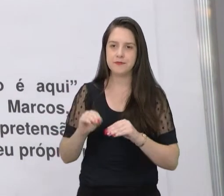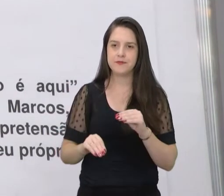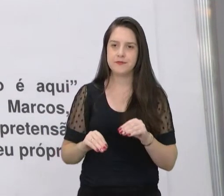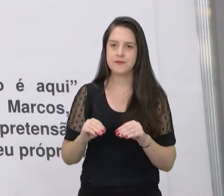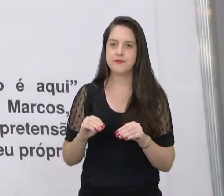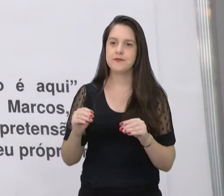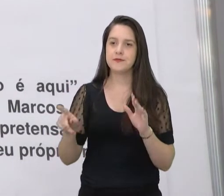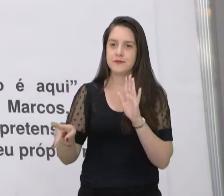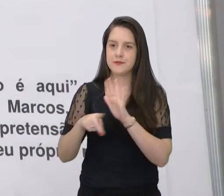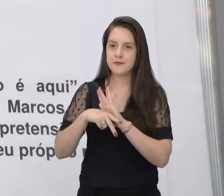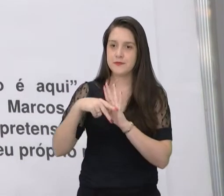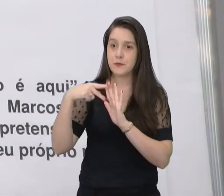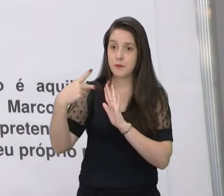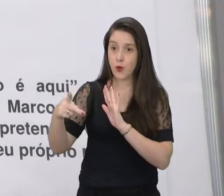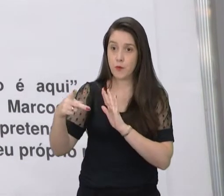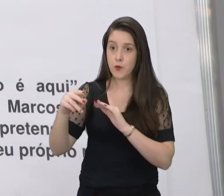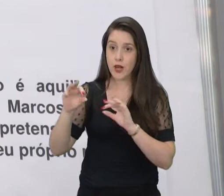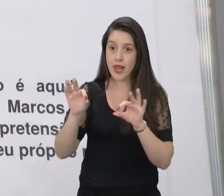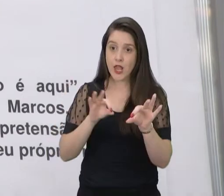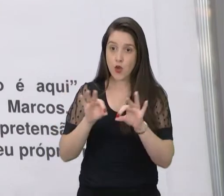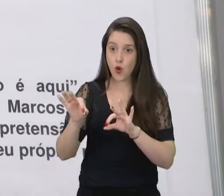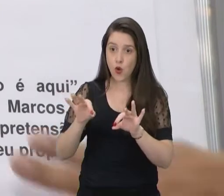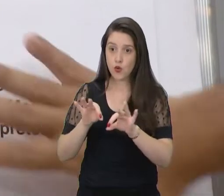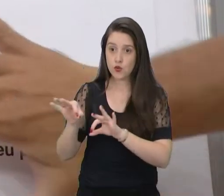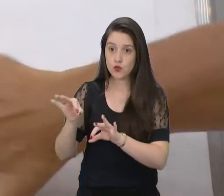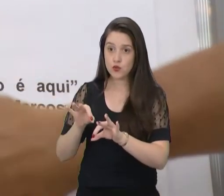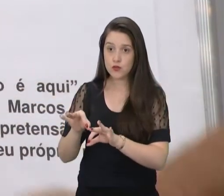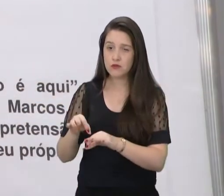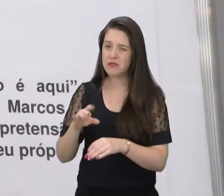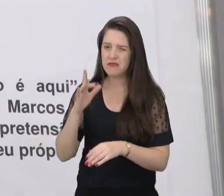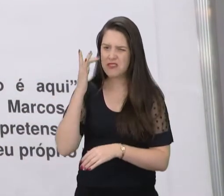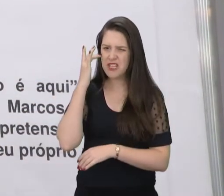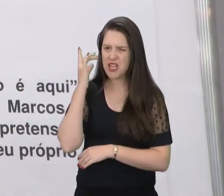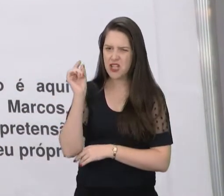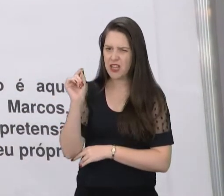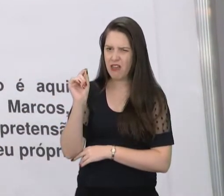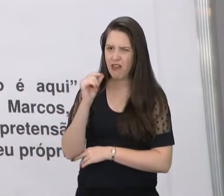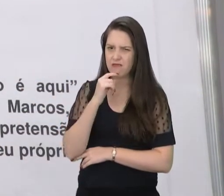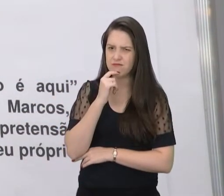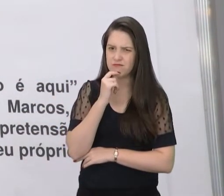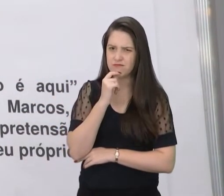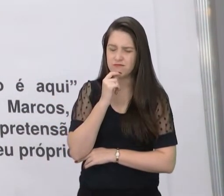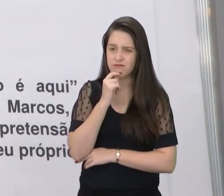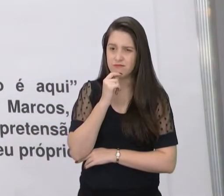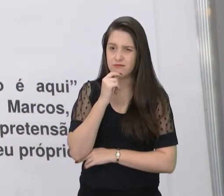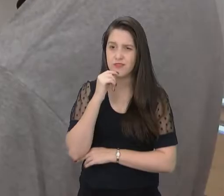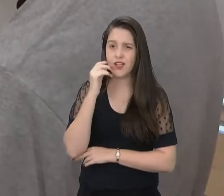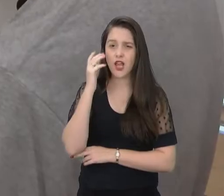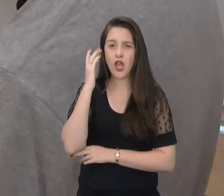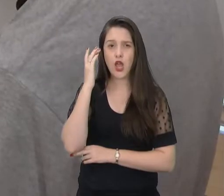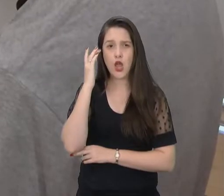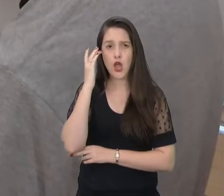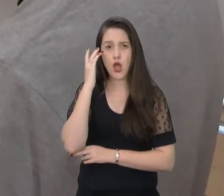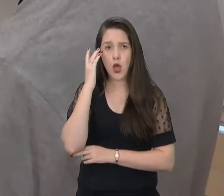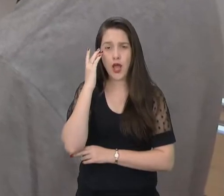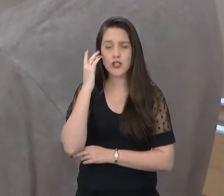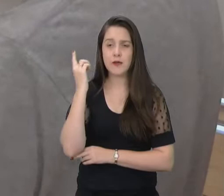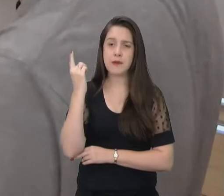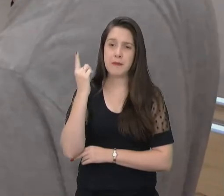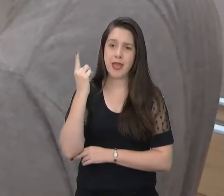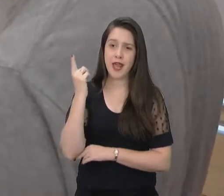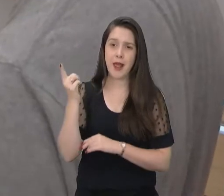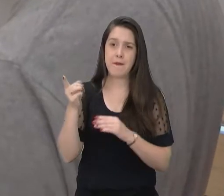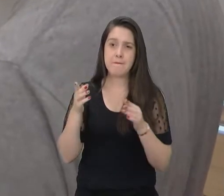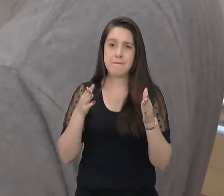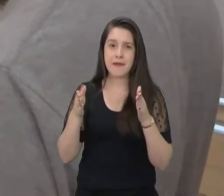seu próprio negócio. O que você acha que é isso aqui? Eu acho que é o começo, é a primeira parte. É a primeira vez que